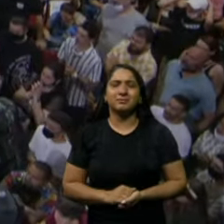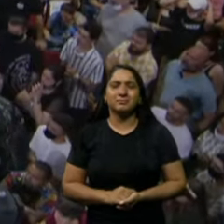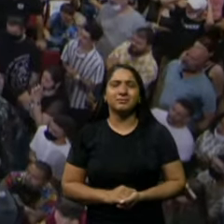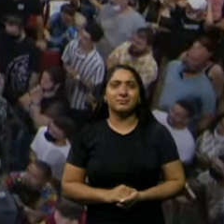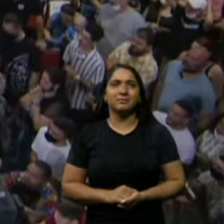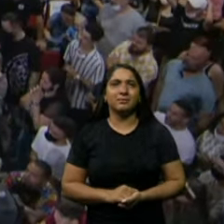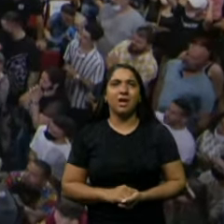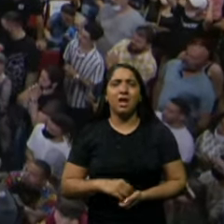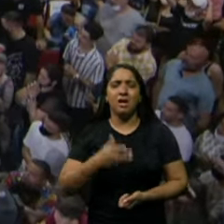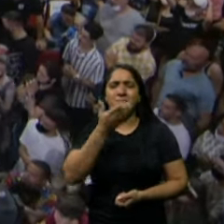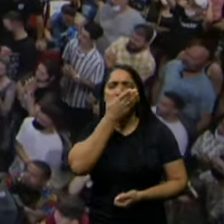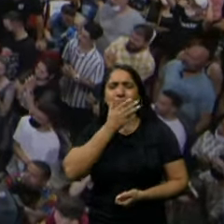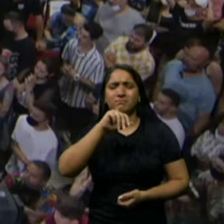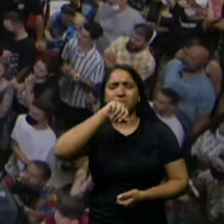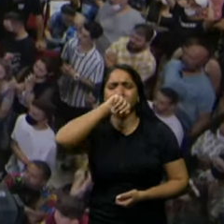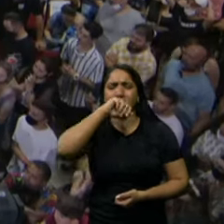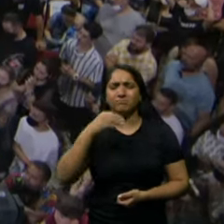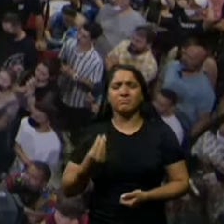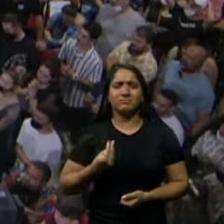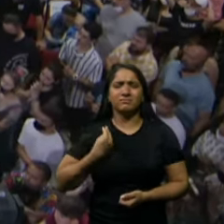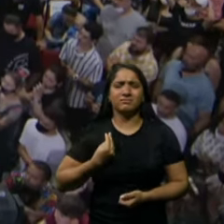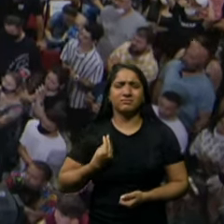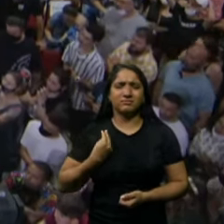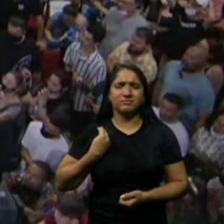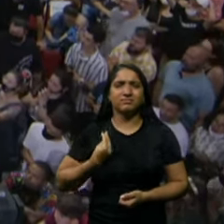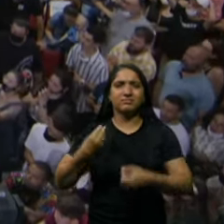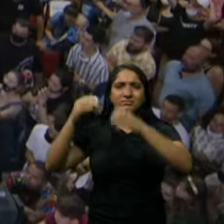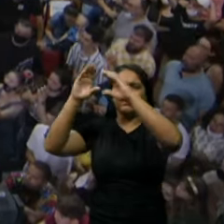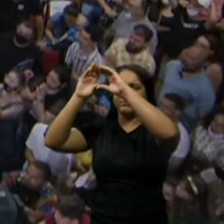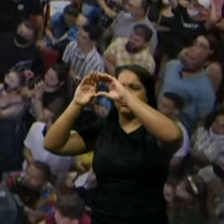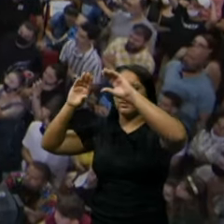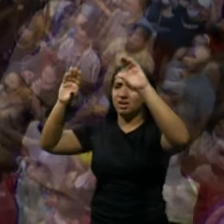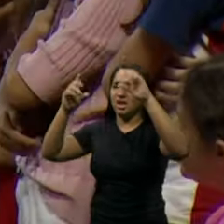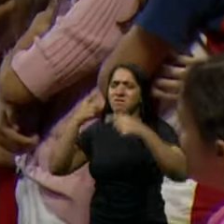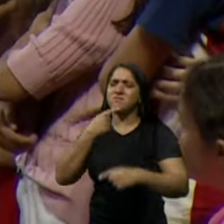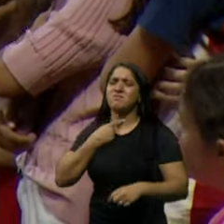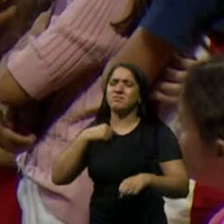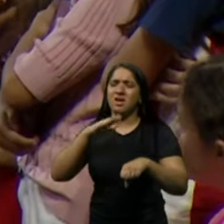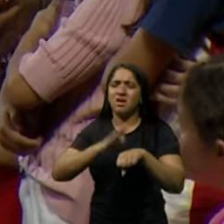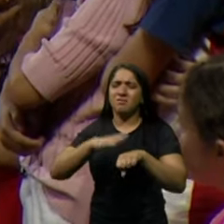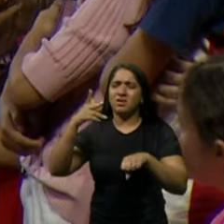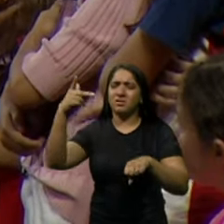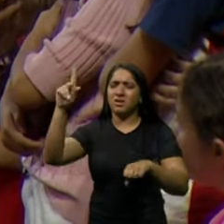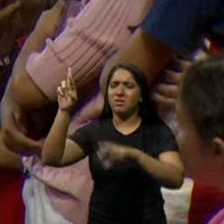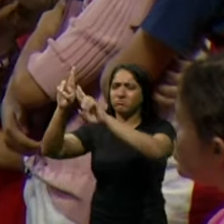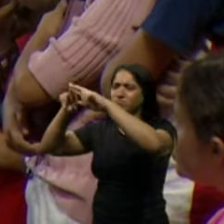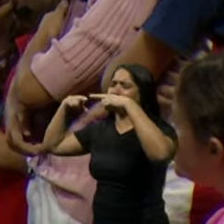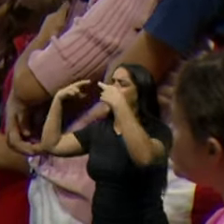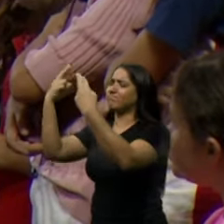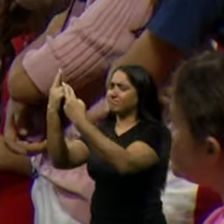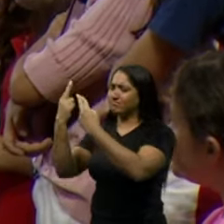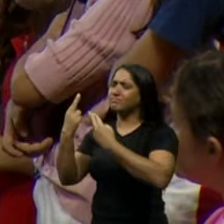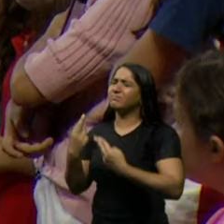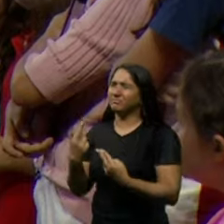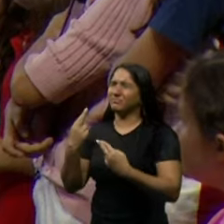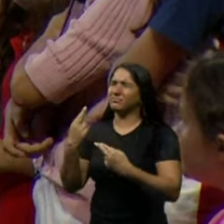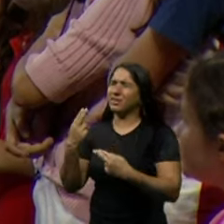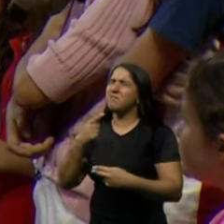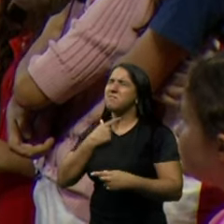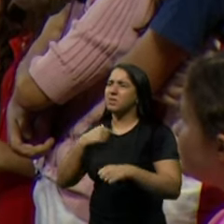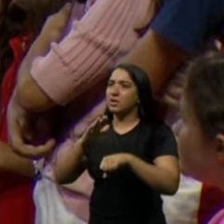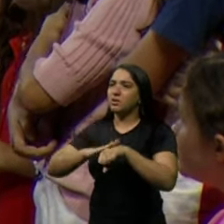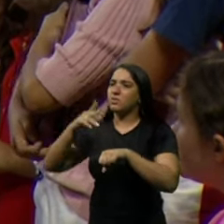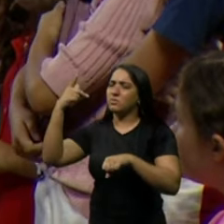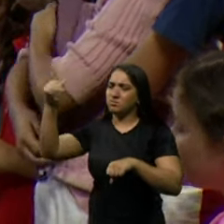pai nosso que estás nos céus e que seja feita a tua vontade venha a nós o teu reino seja feita